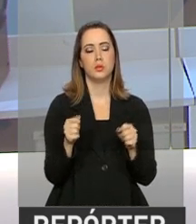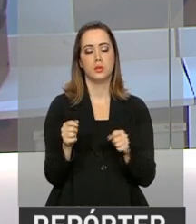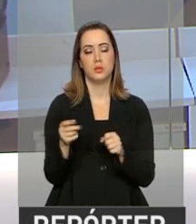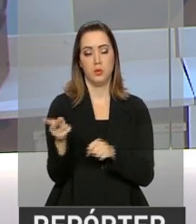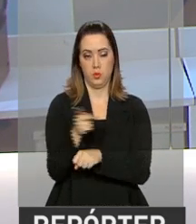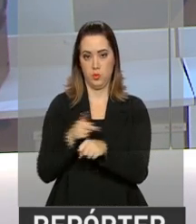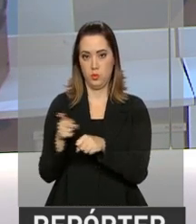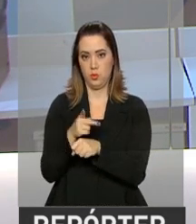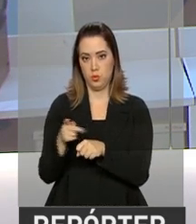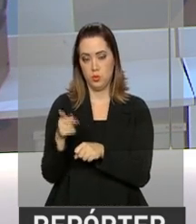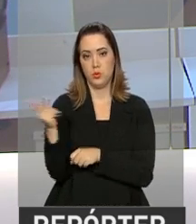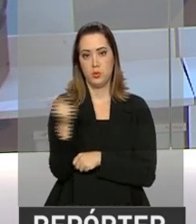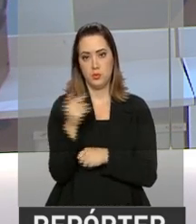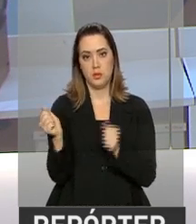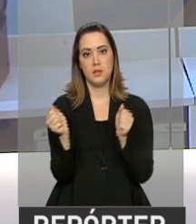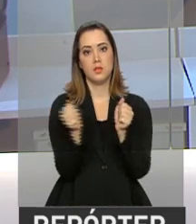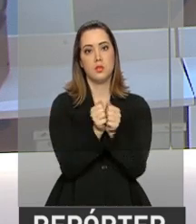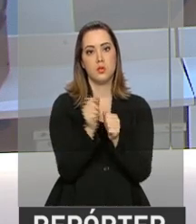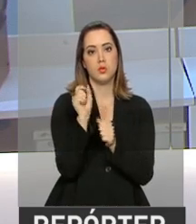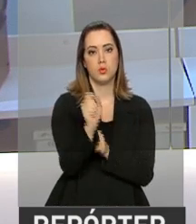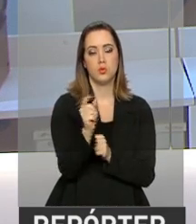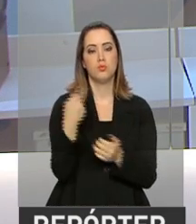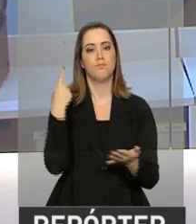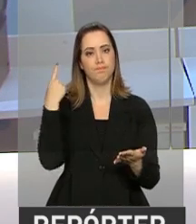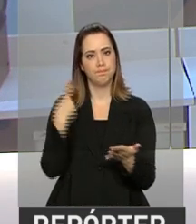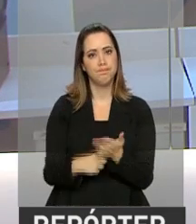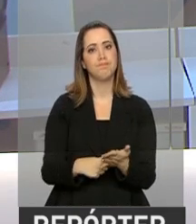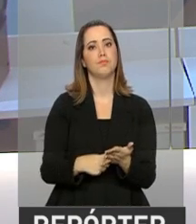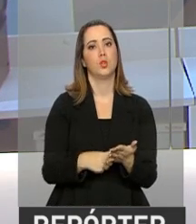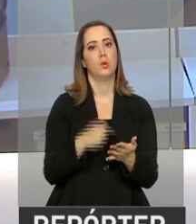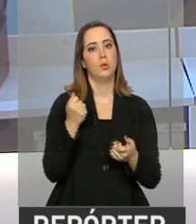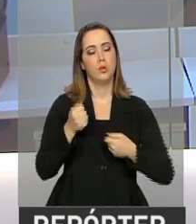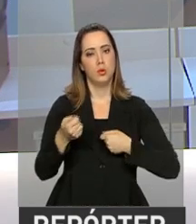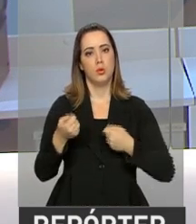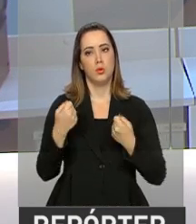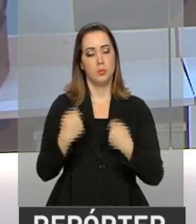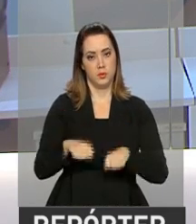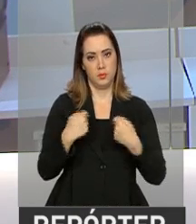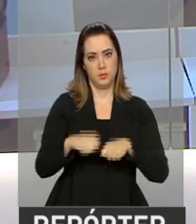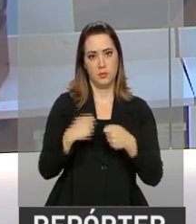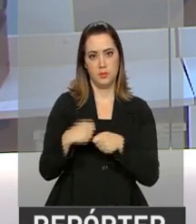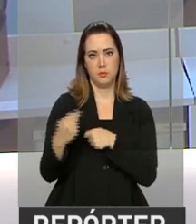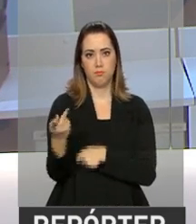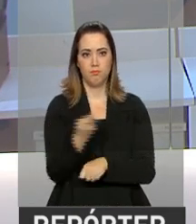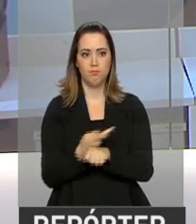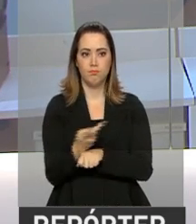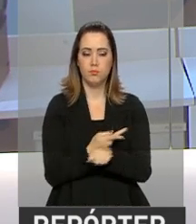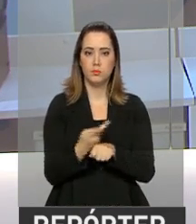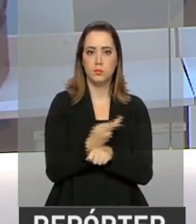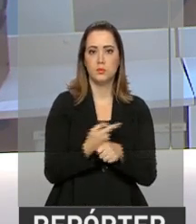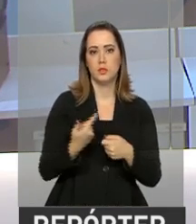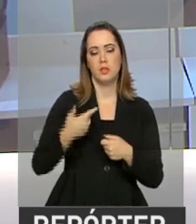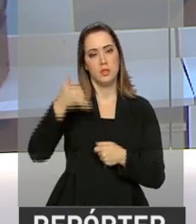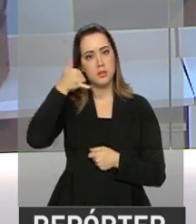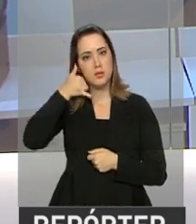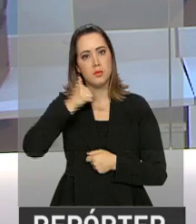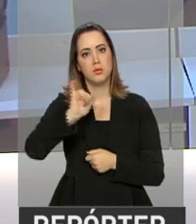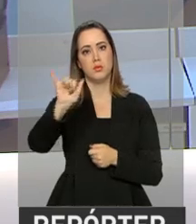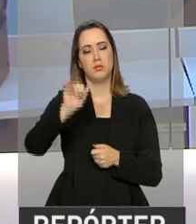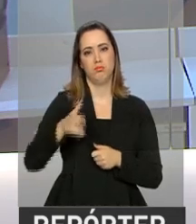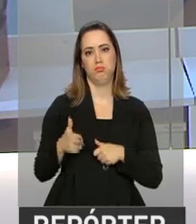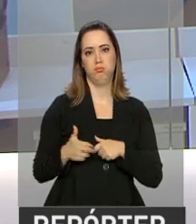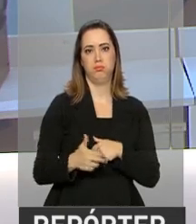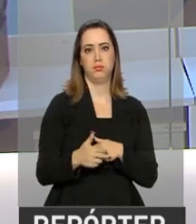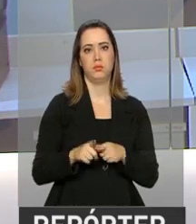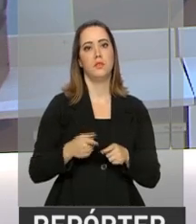Argentina Maurício macri reforçaram ainda a necessidade de os dois países buscarem o desarmamento nuclear e a não